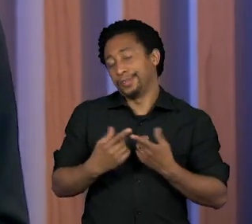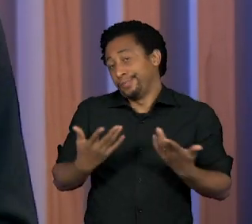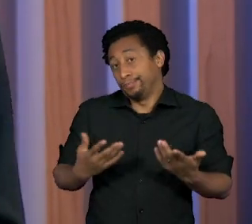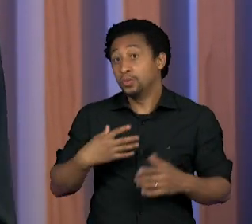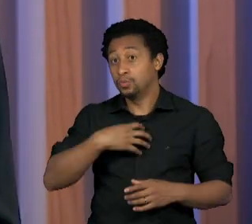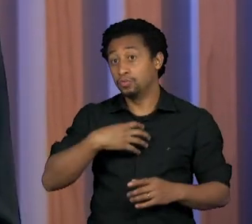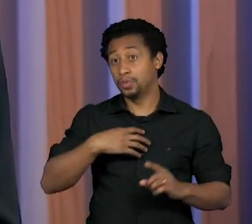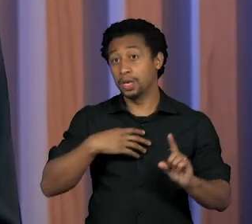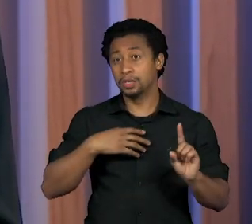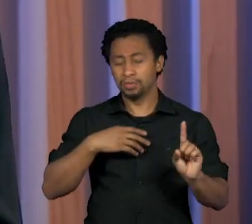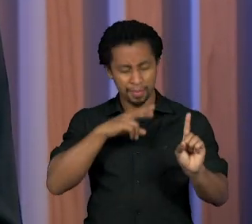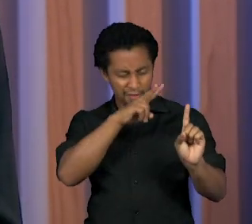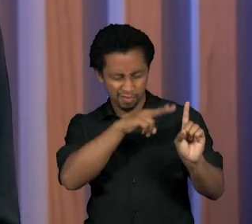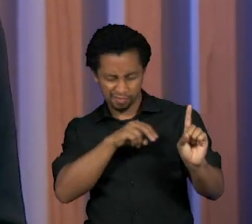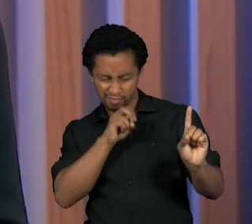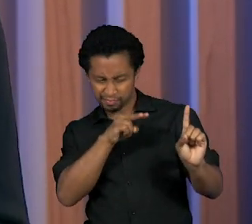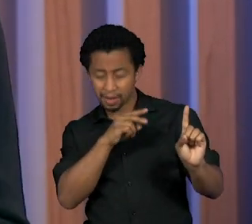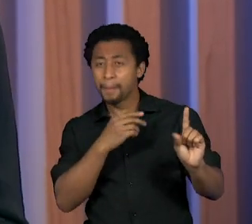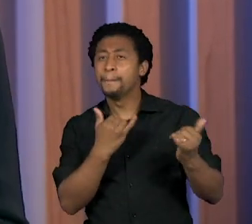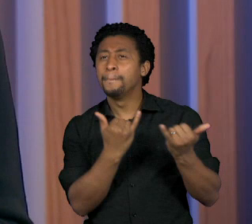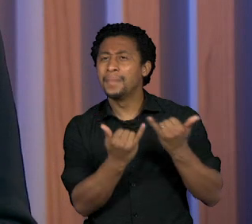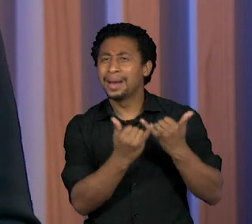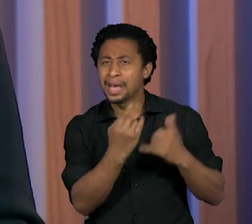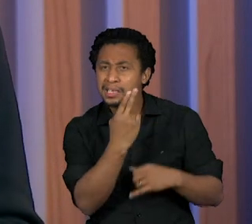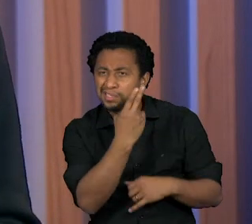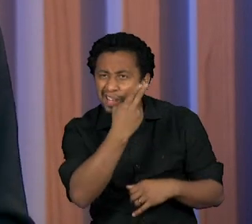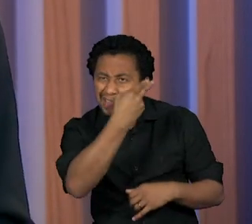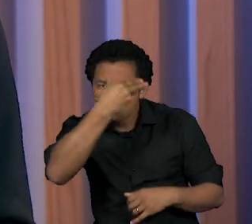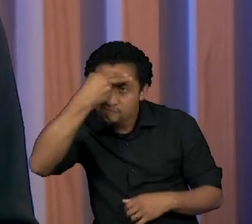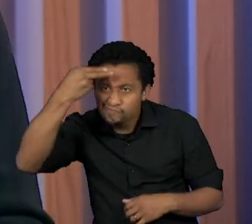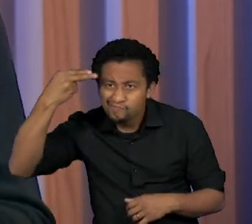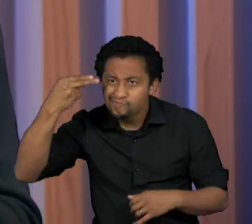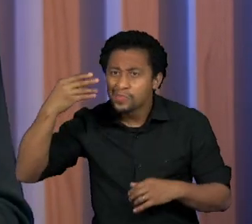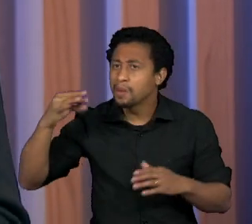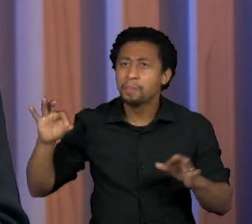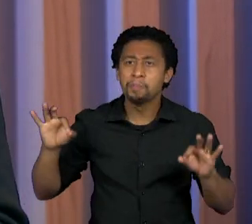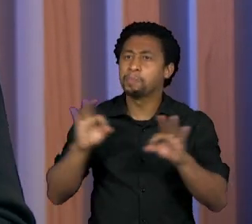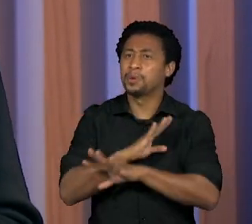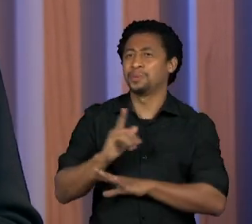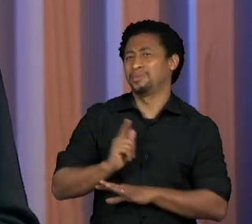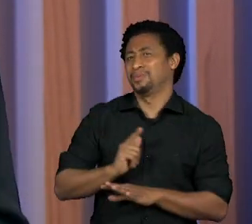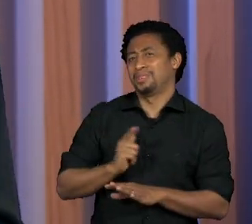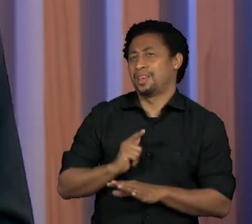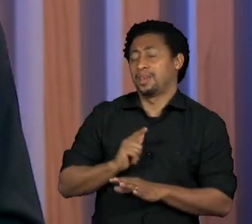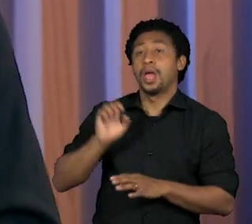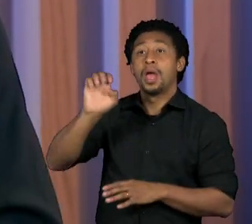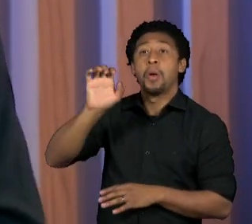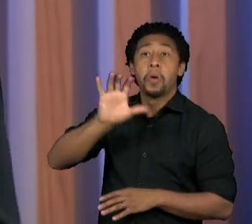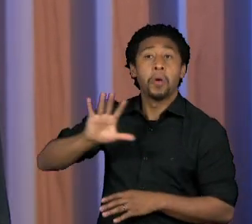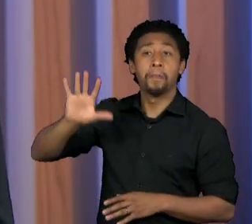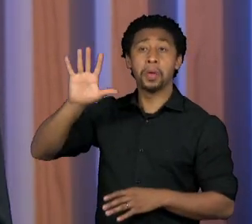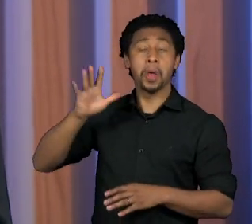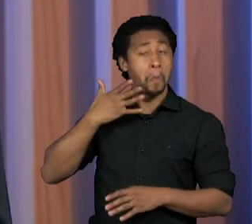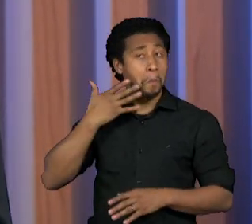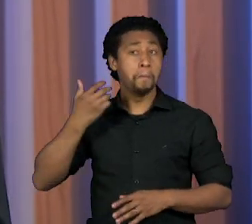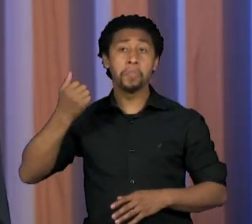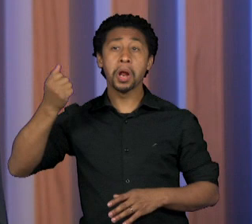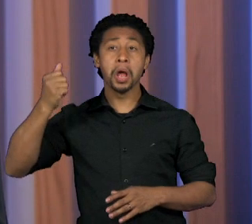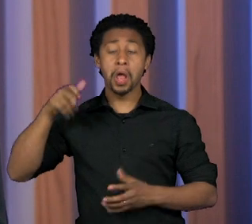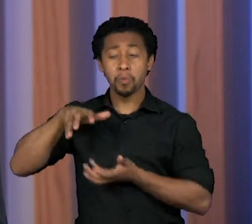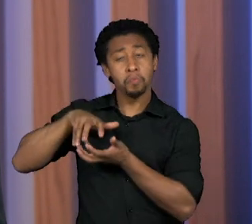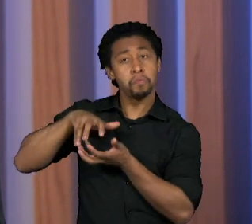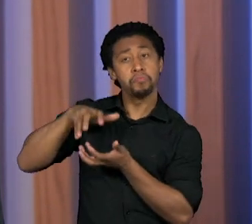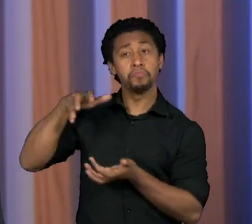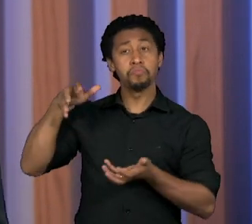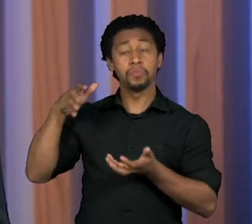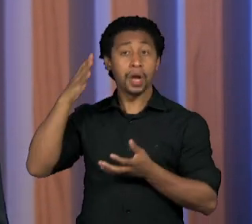do maestro João Carlos Martins, né? Um estereótipo de europeu, mais senhor, né? Com uma idade mais avançada. Mas